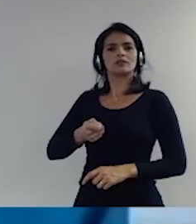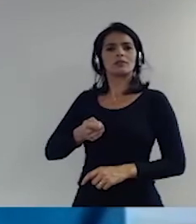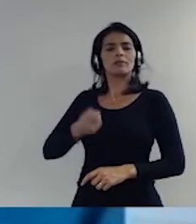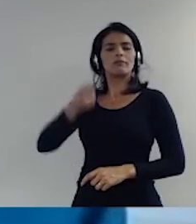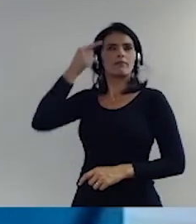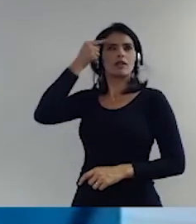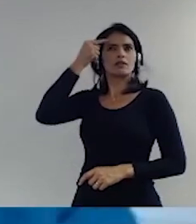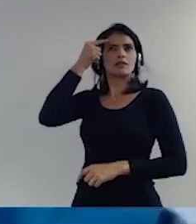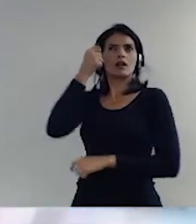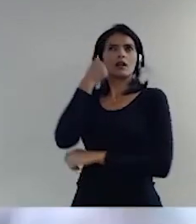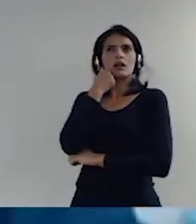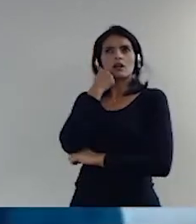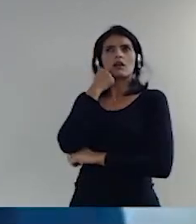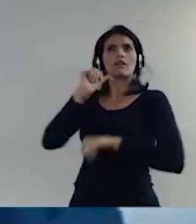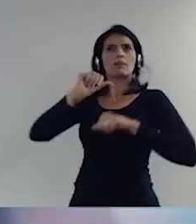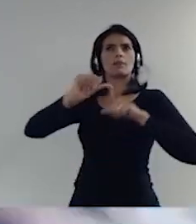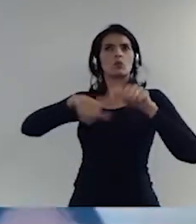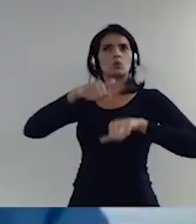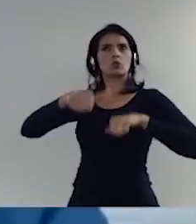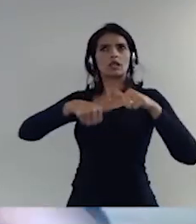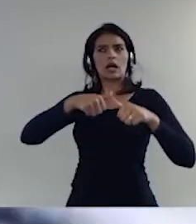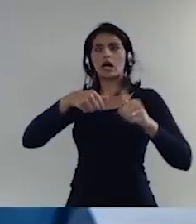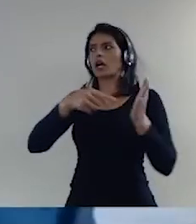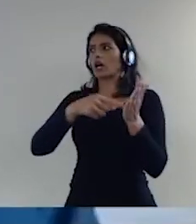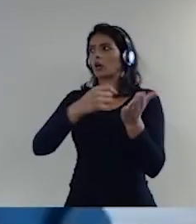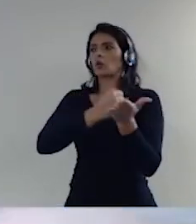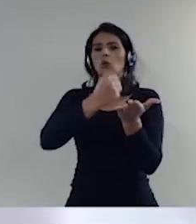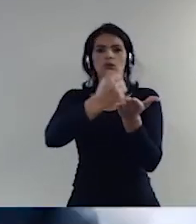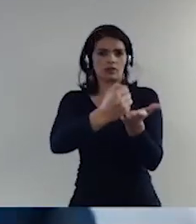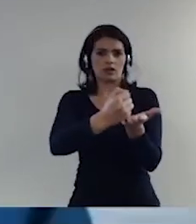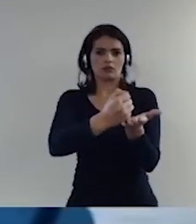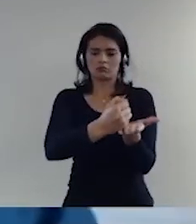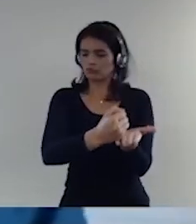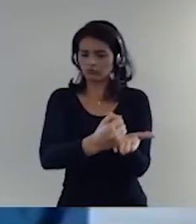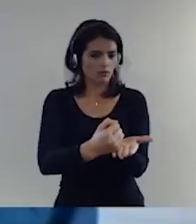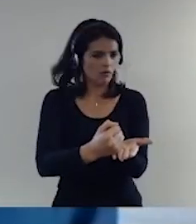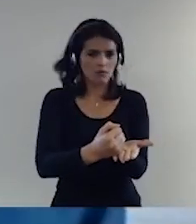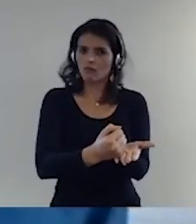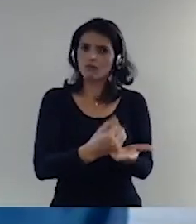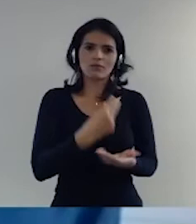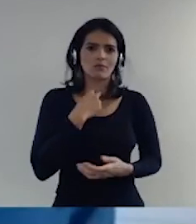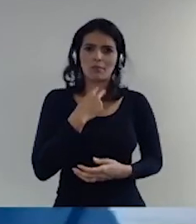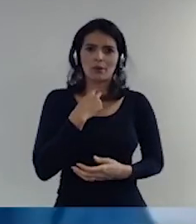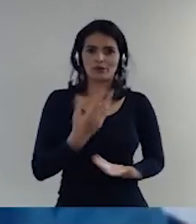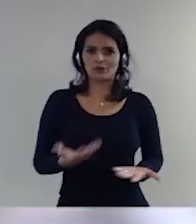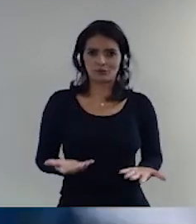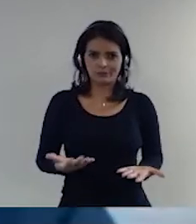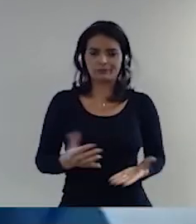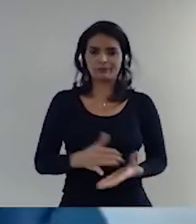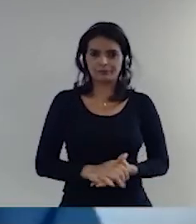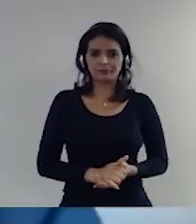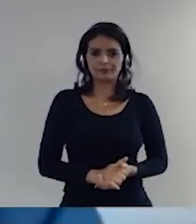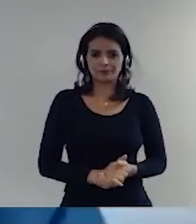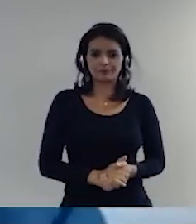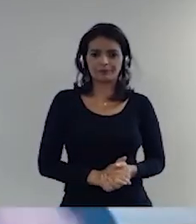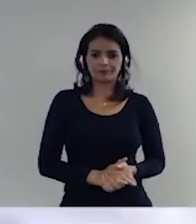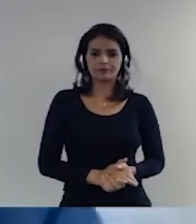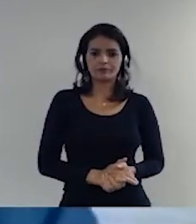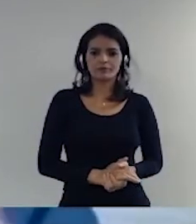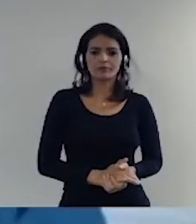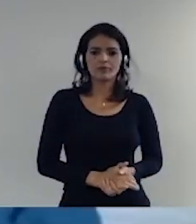pensar em alterar, de acordo com alterações patrimoniais ou por